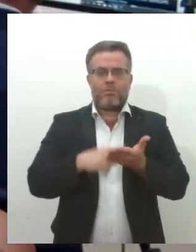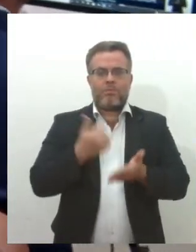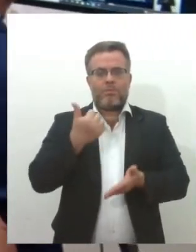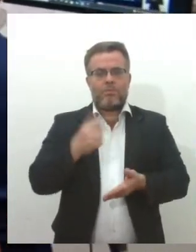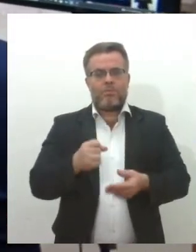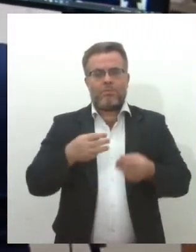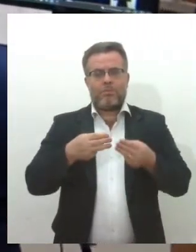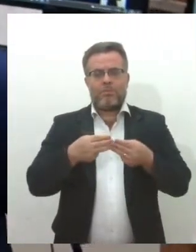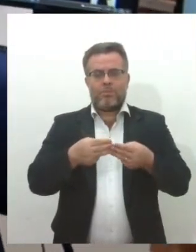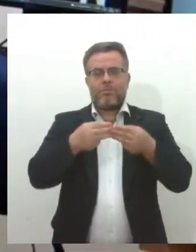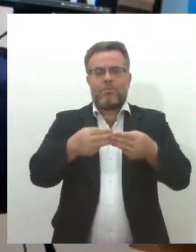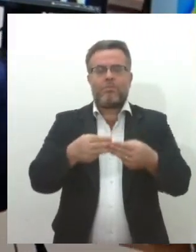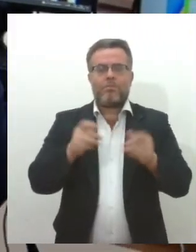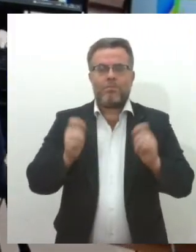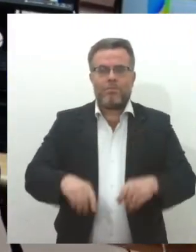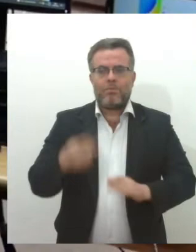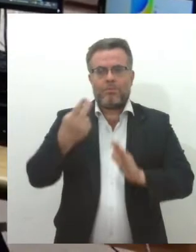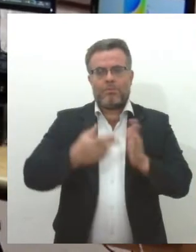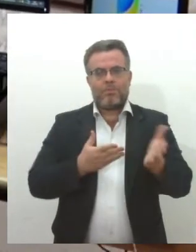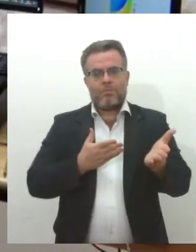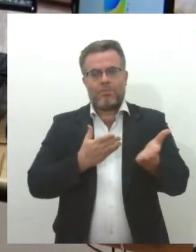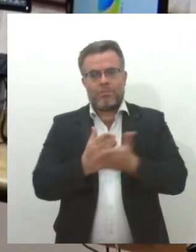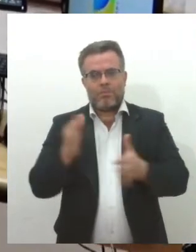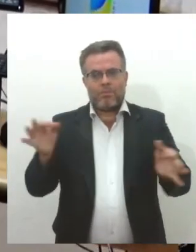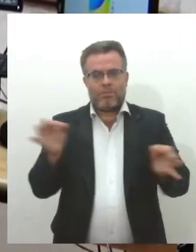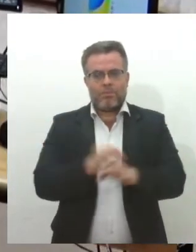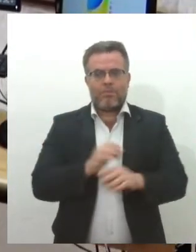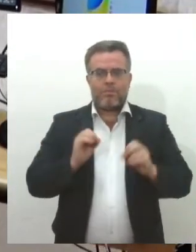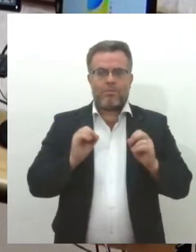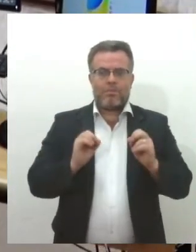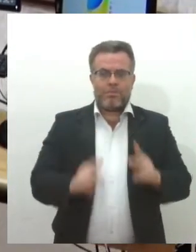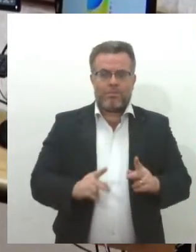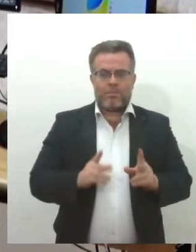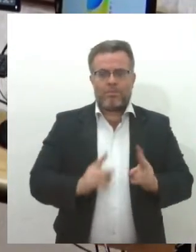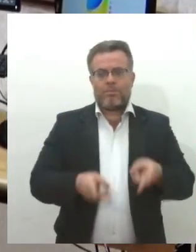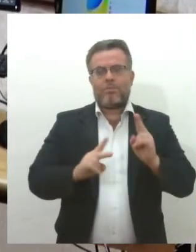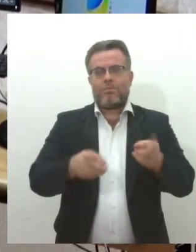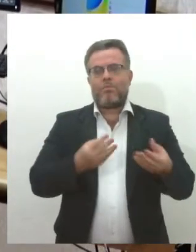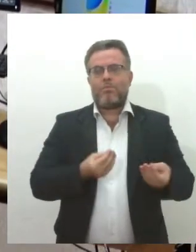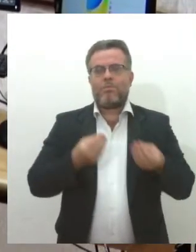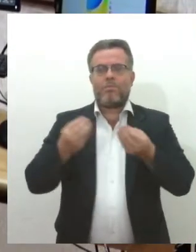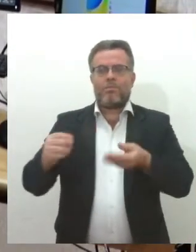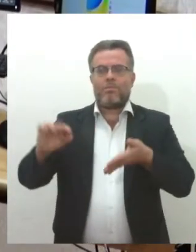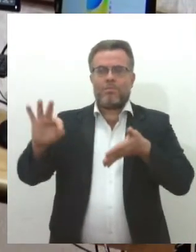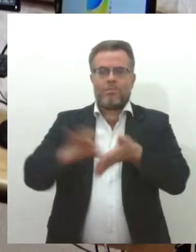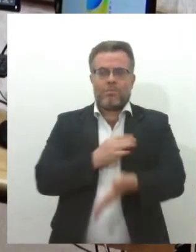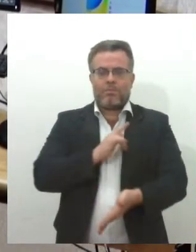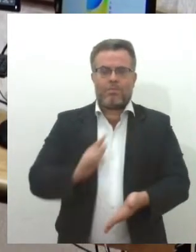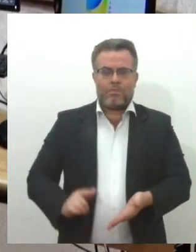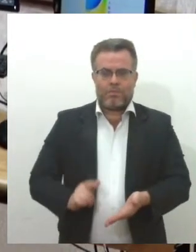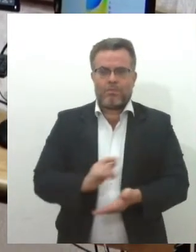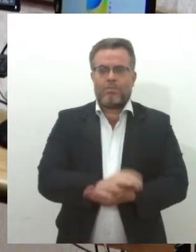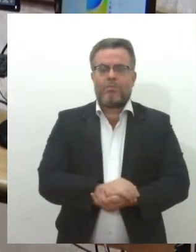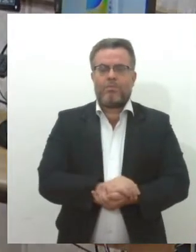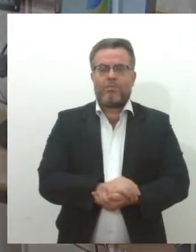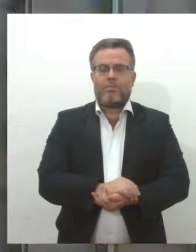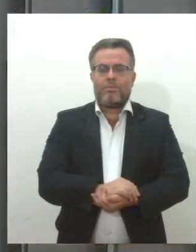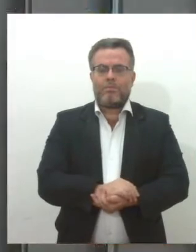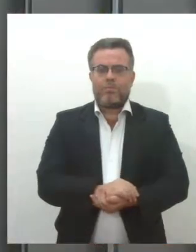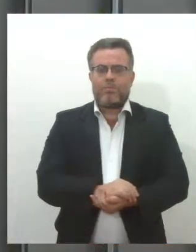emoções todos os projetos foram aprovados em redação final hoje e seguem agora para sanção do governador do Estado e